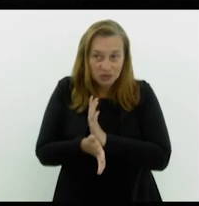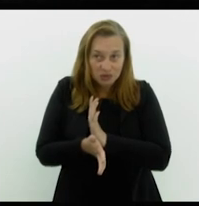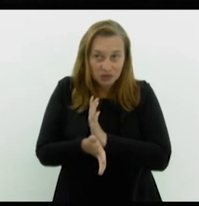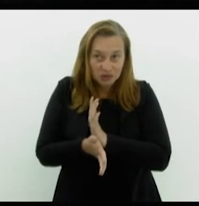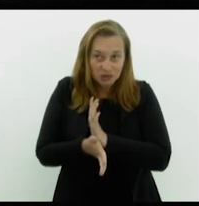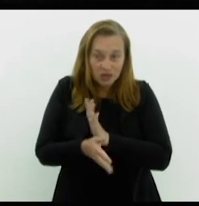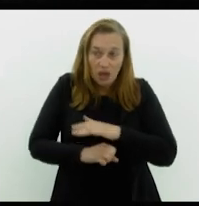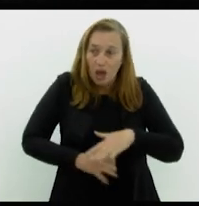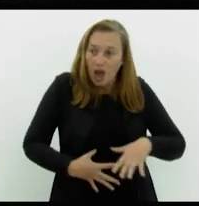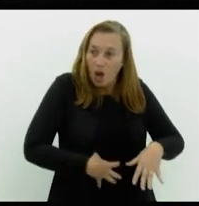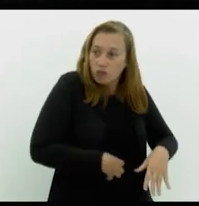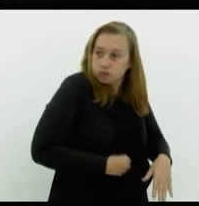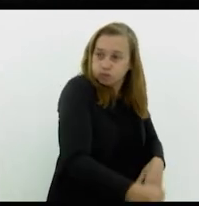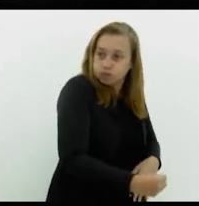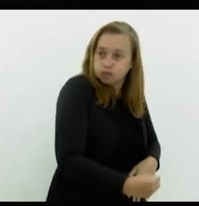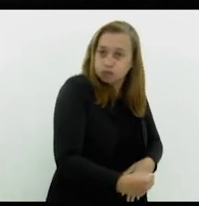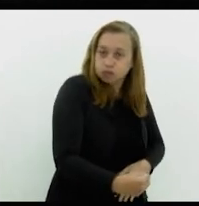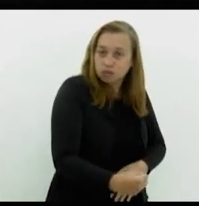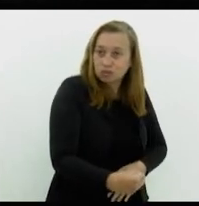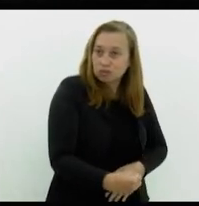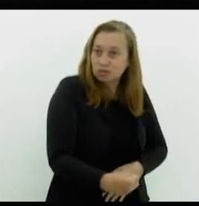aborto,